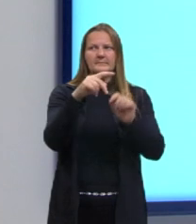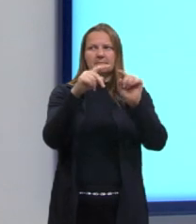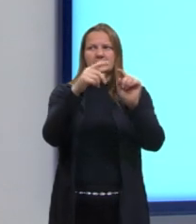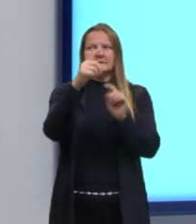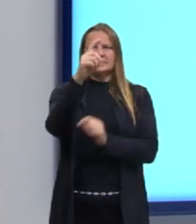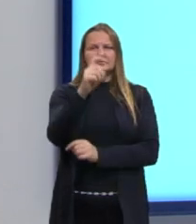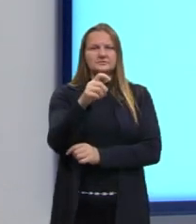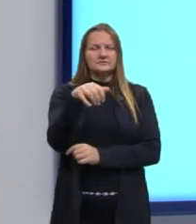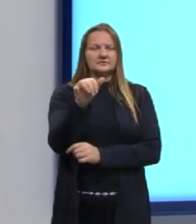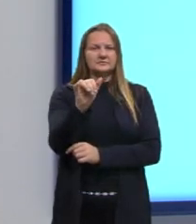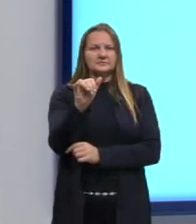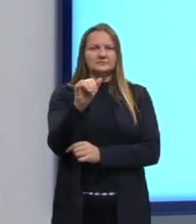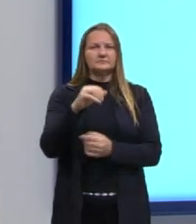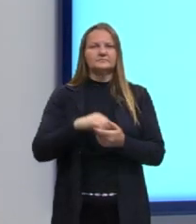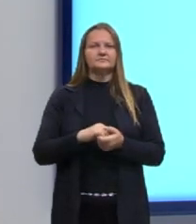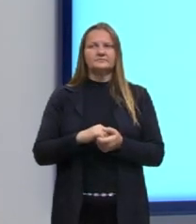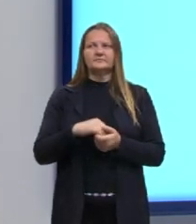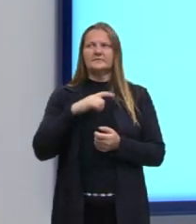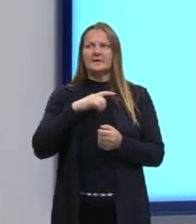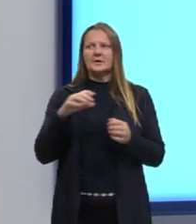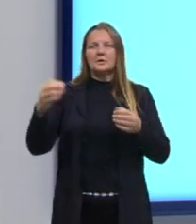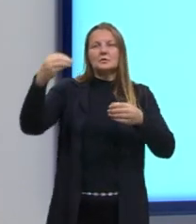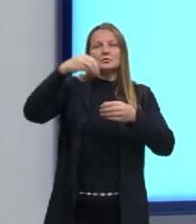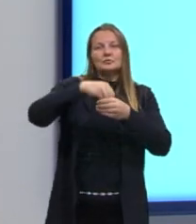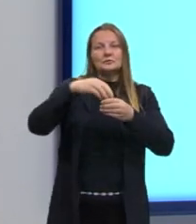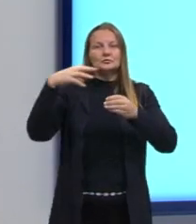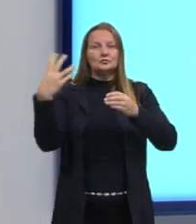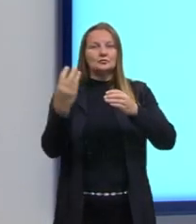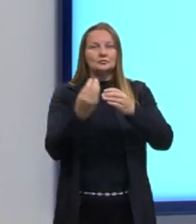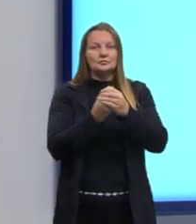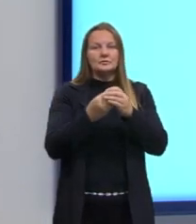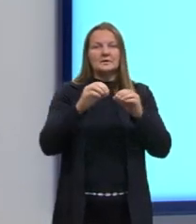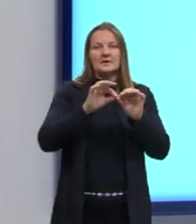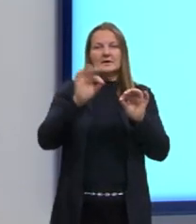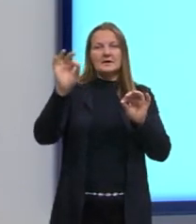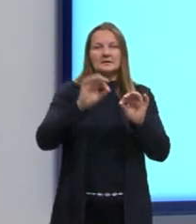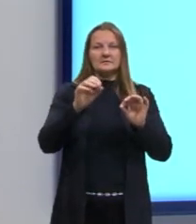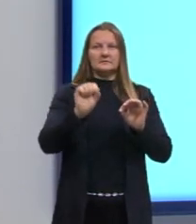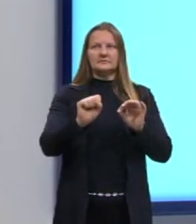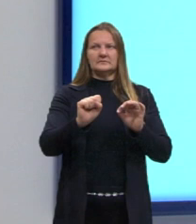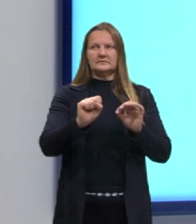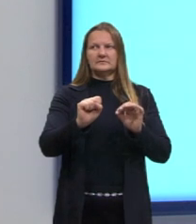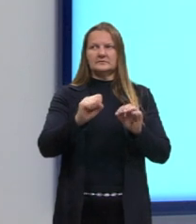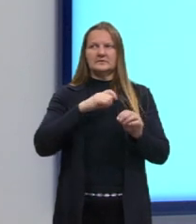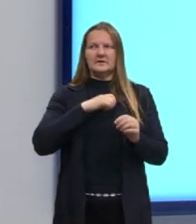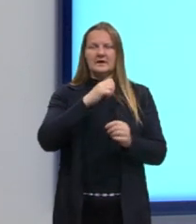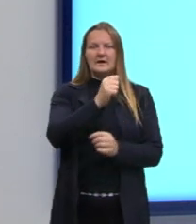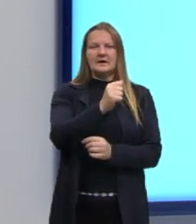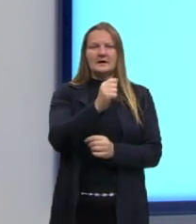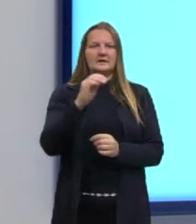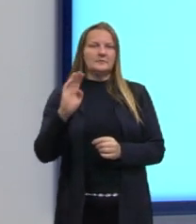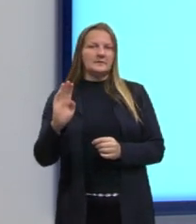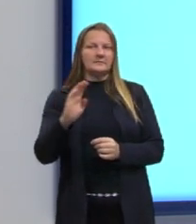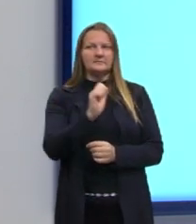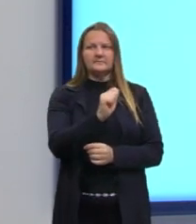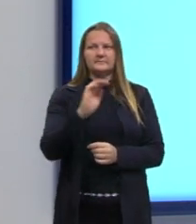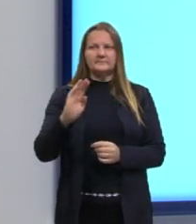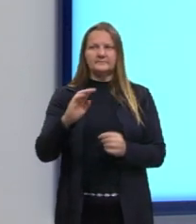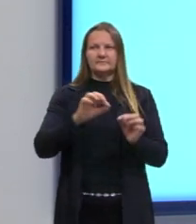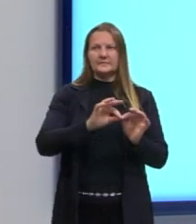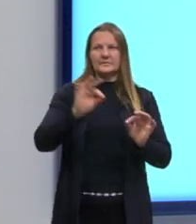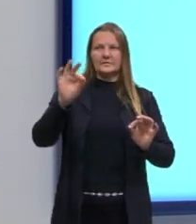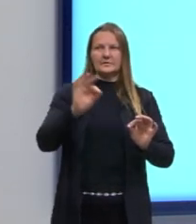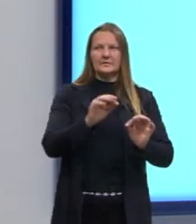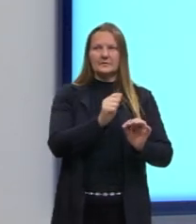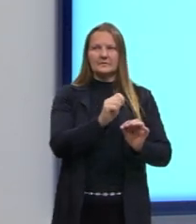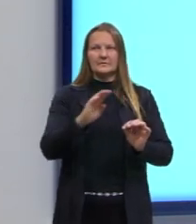x e y que pertence a uma reta S que passa pelos pontos A e B então para